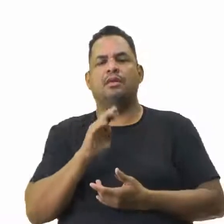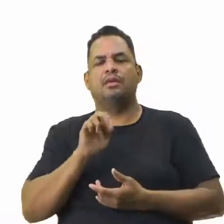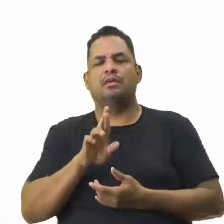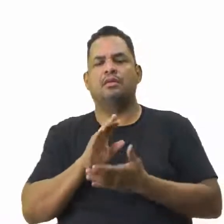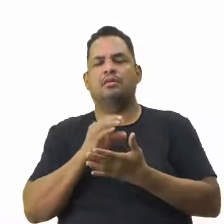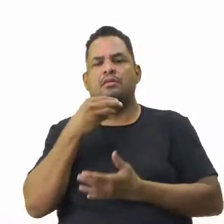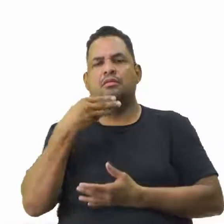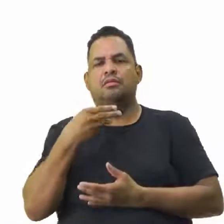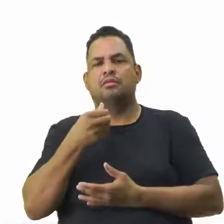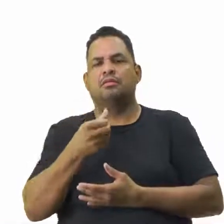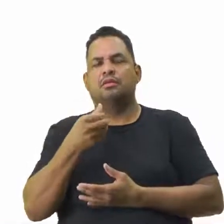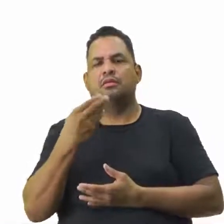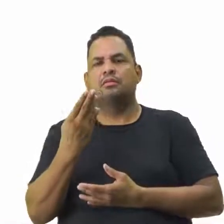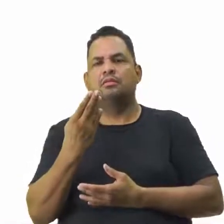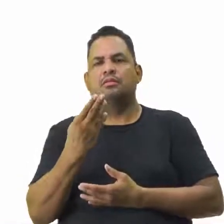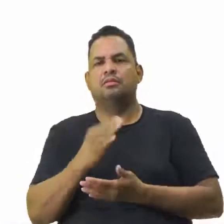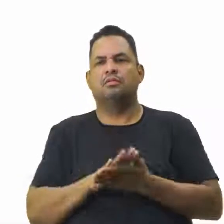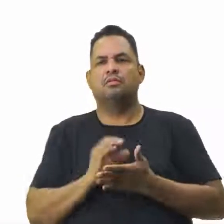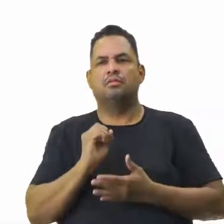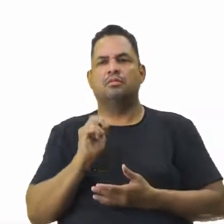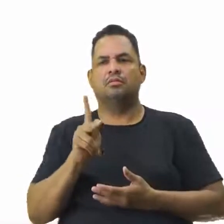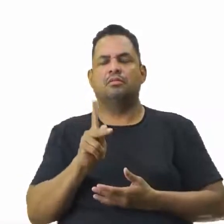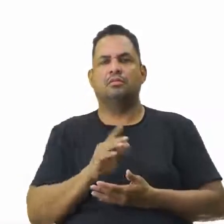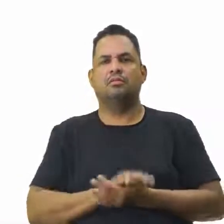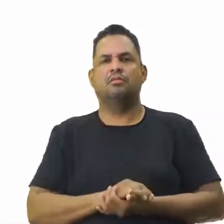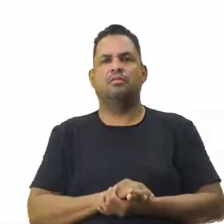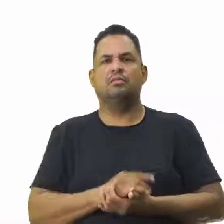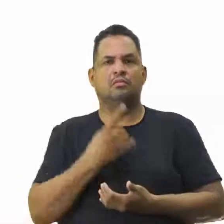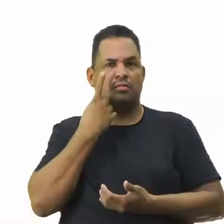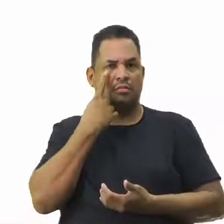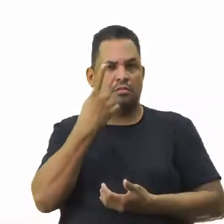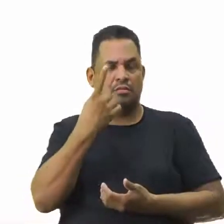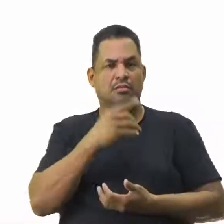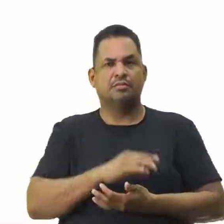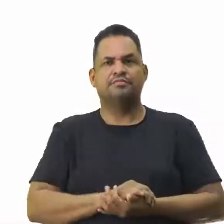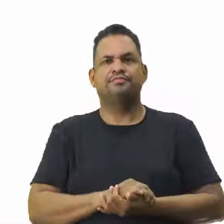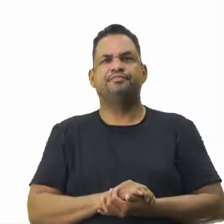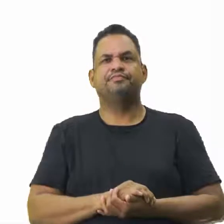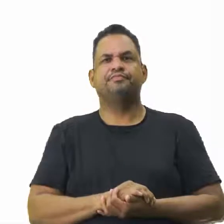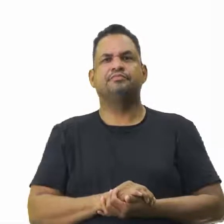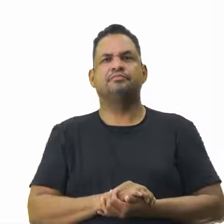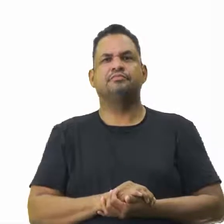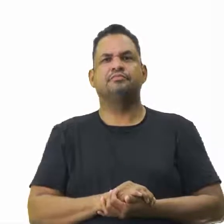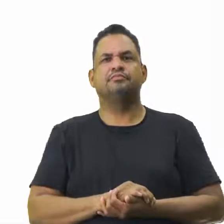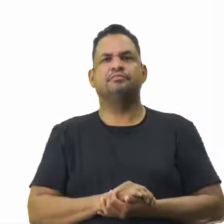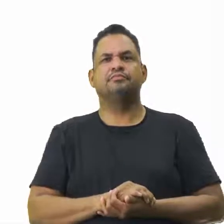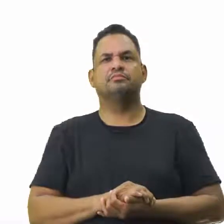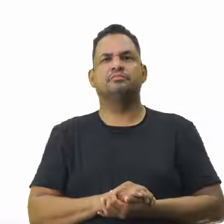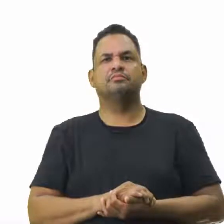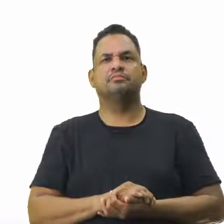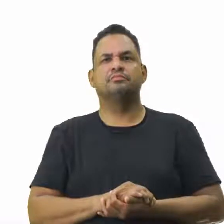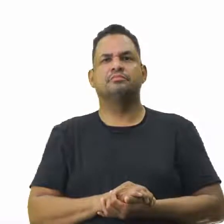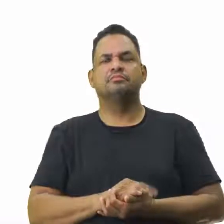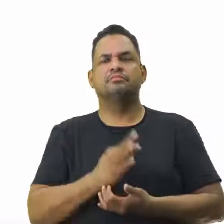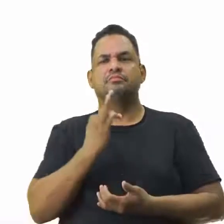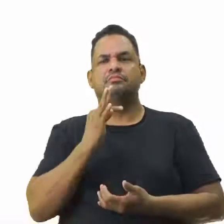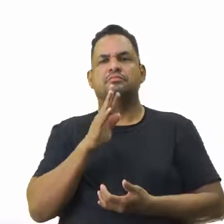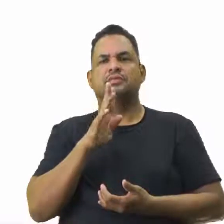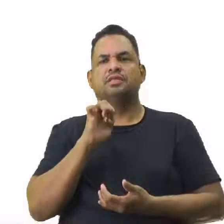BR-364 aqui, ó, ok? Observa, olha essa daqui, ó, é a